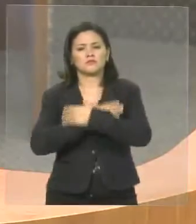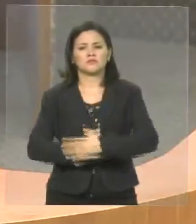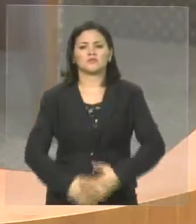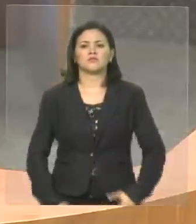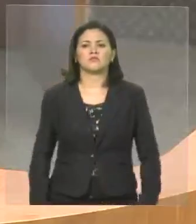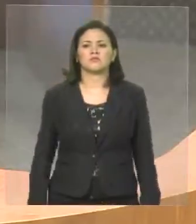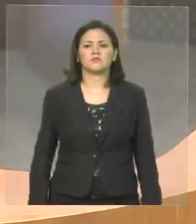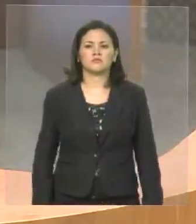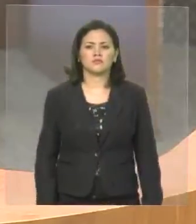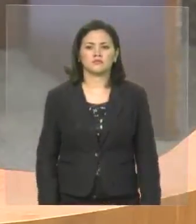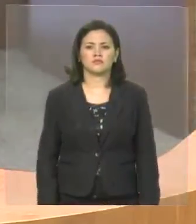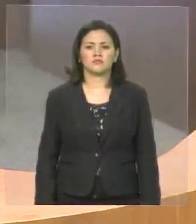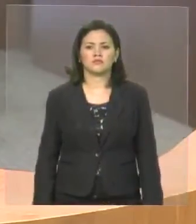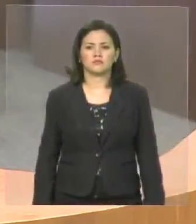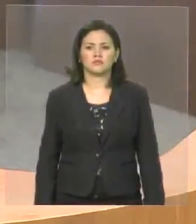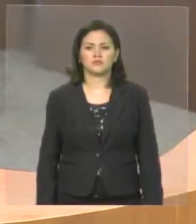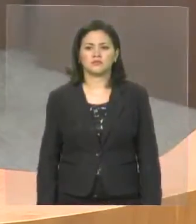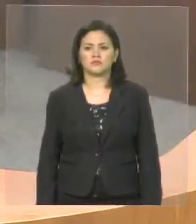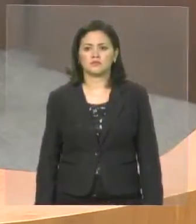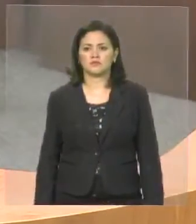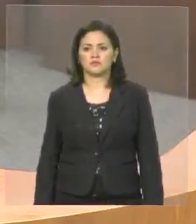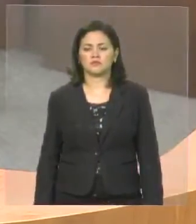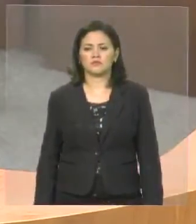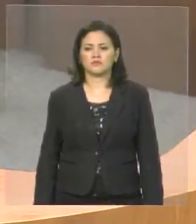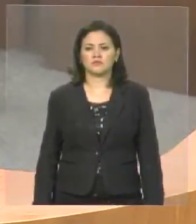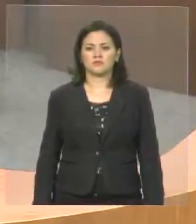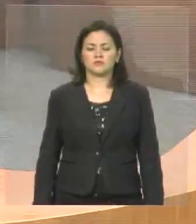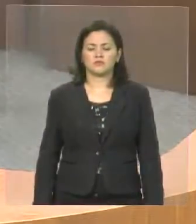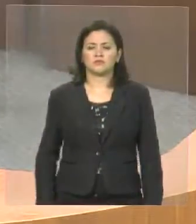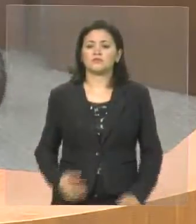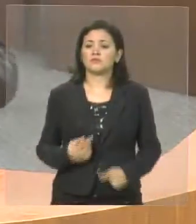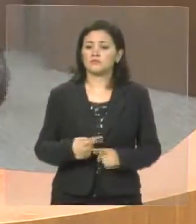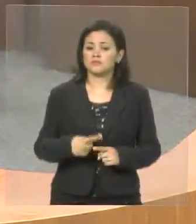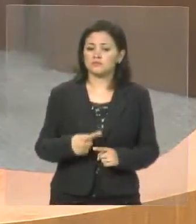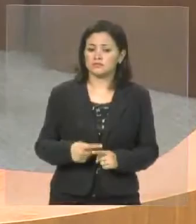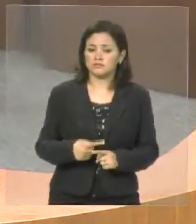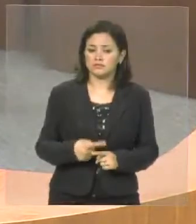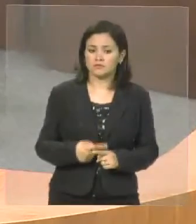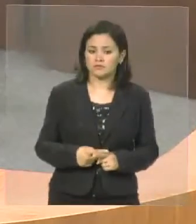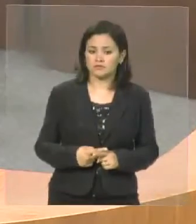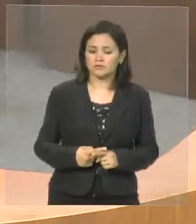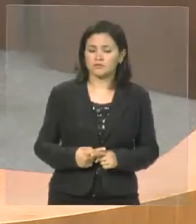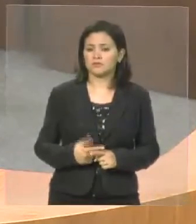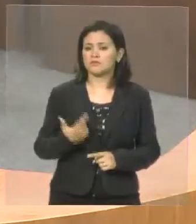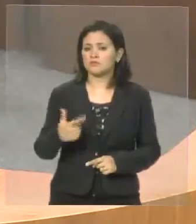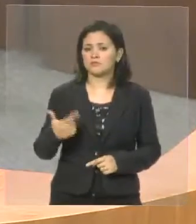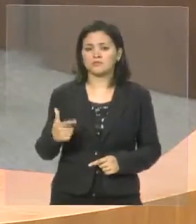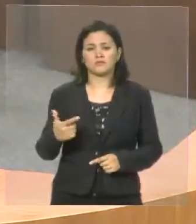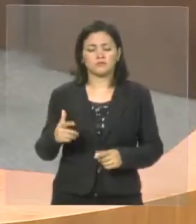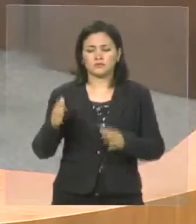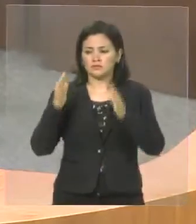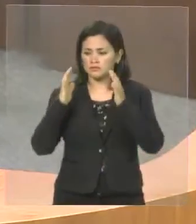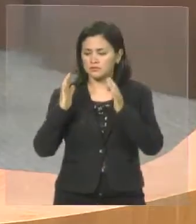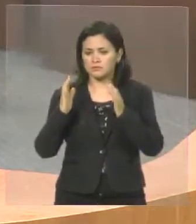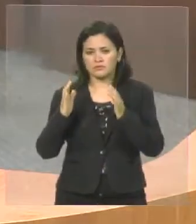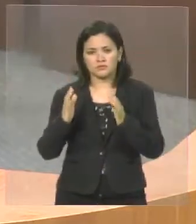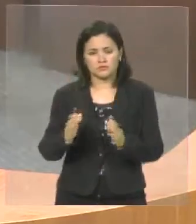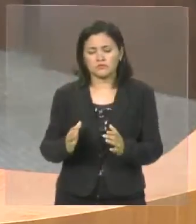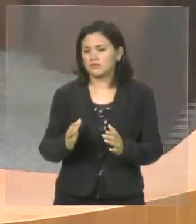facções criminosas. E o porquê de não ter um tratamento de forma respeitosa, de forma